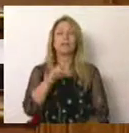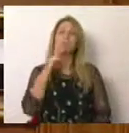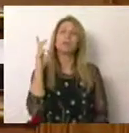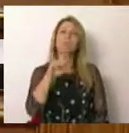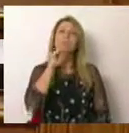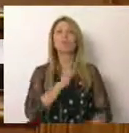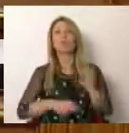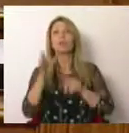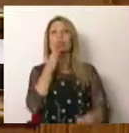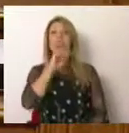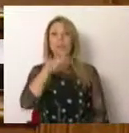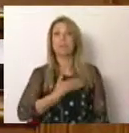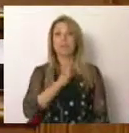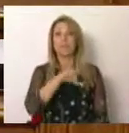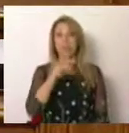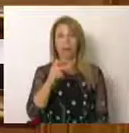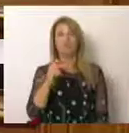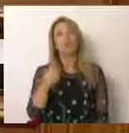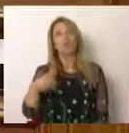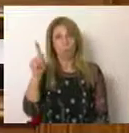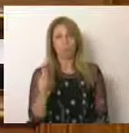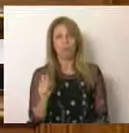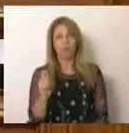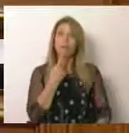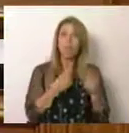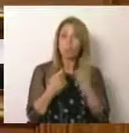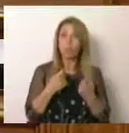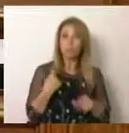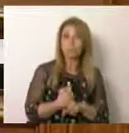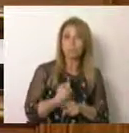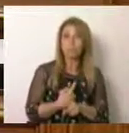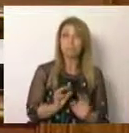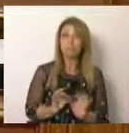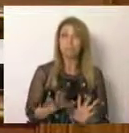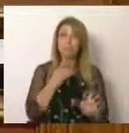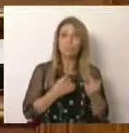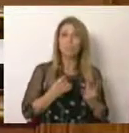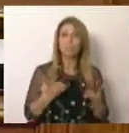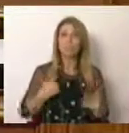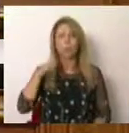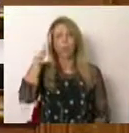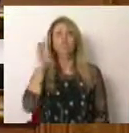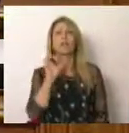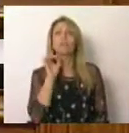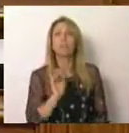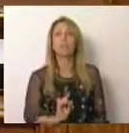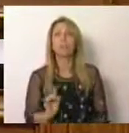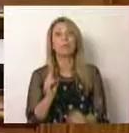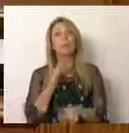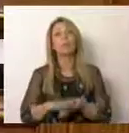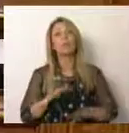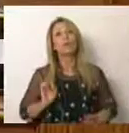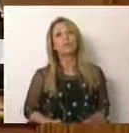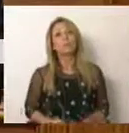Sra. Deputada Sandra Cunha, do BE, que me colocou também justamente esta questão, que eu acho que é importante, que tem a ver com